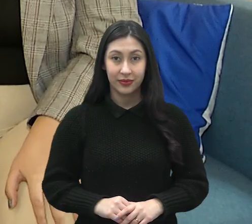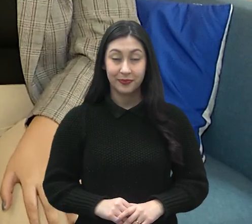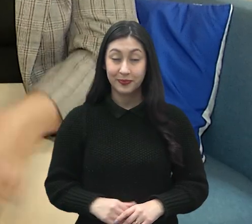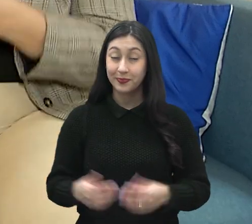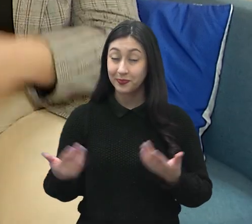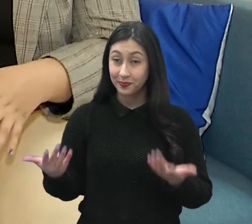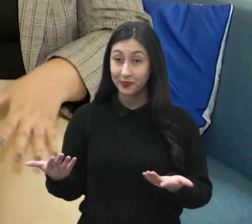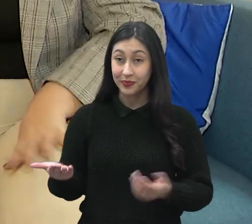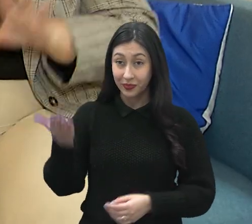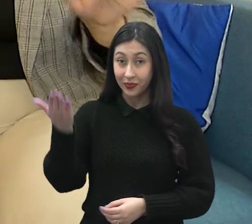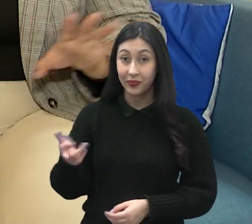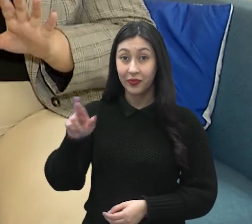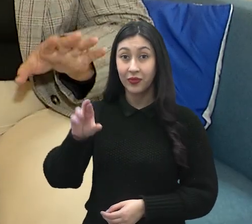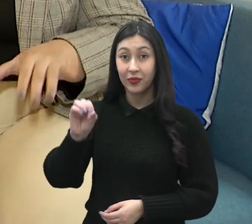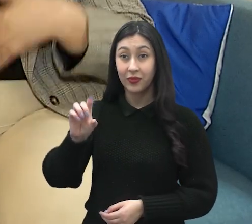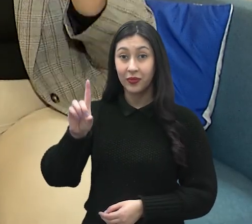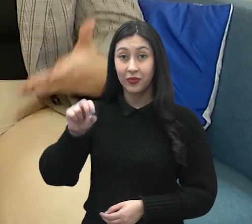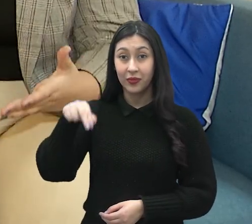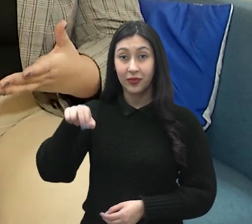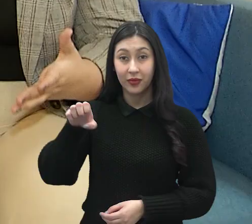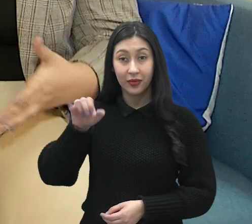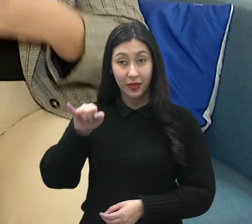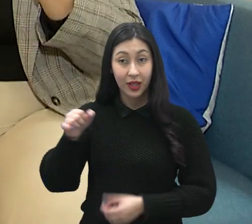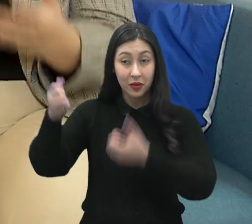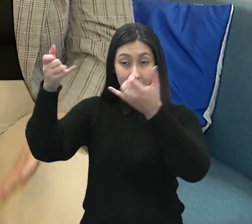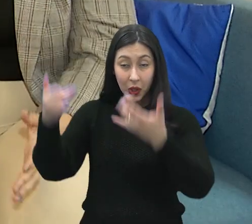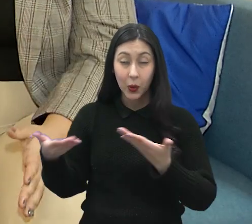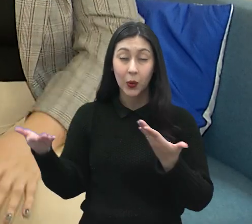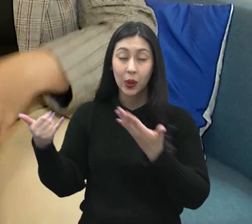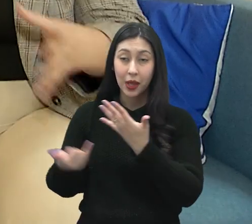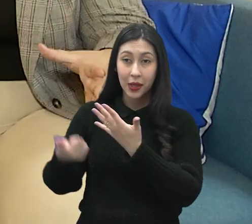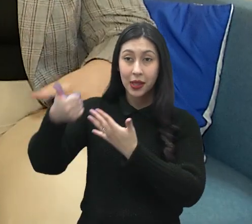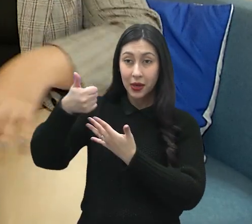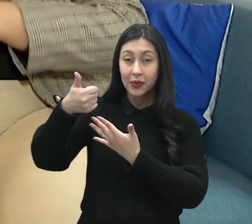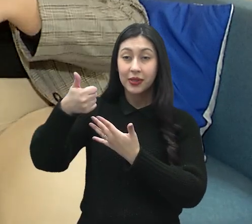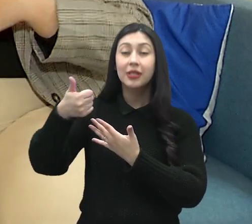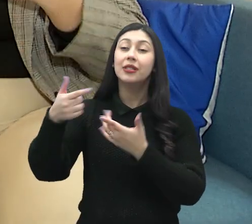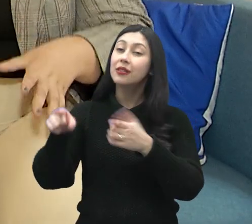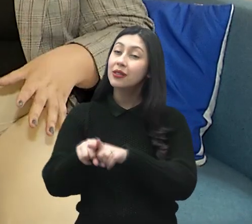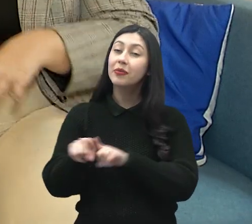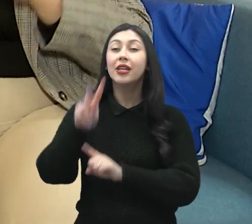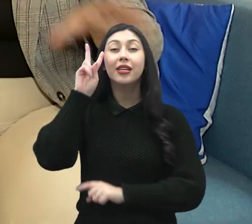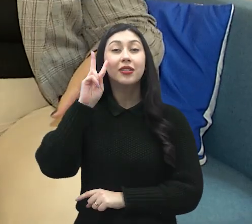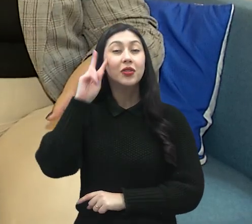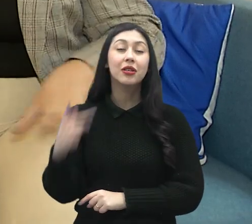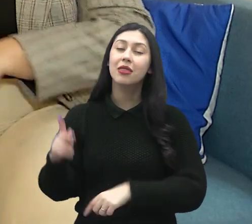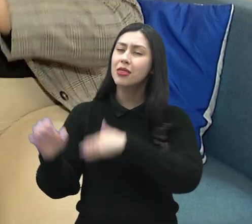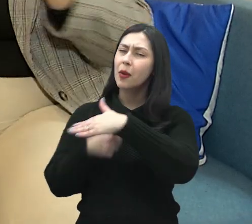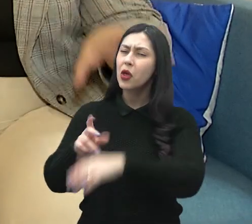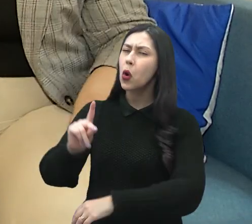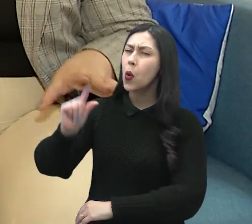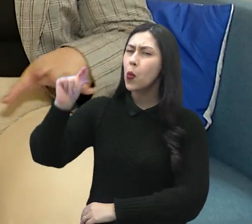Bom, gente, estou aqui com o Rodney, que ele estava me contando que ele passou recentemente por uma promoção e também que a história dele aqui na empresa é bastante antiga,